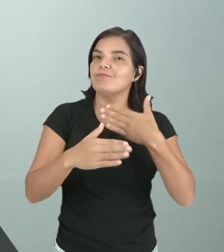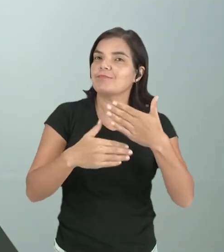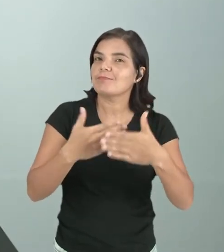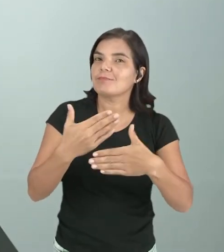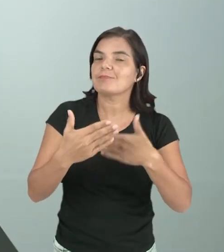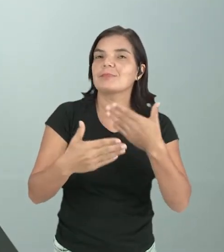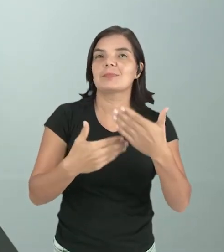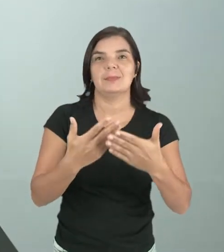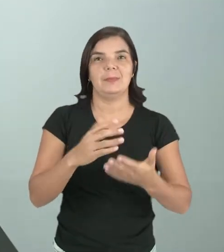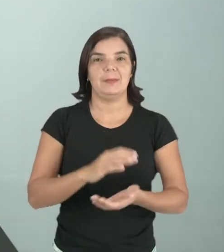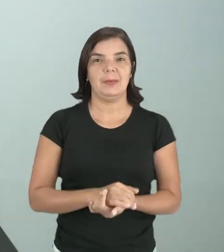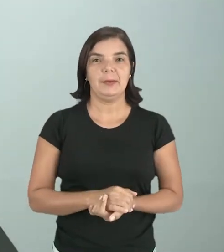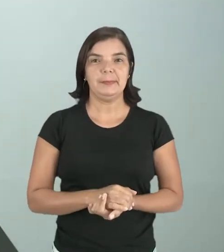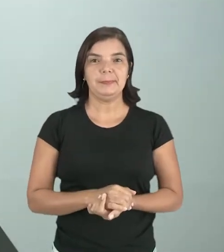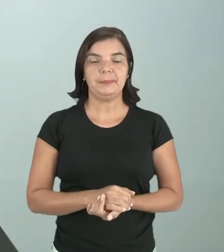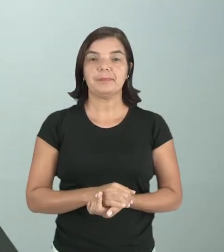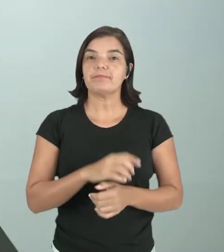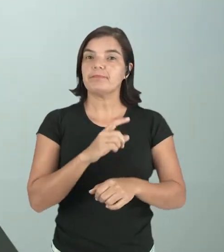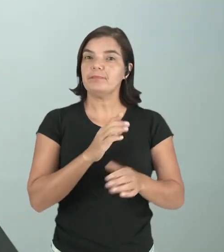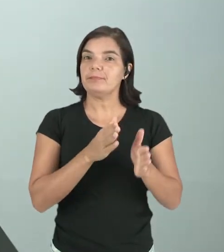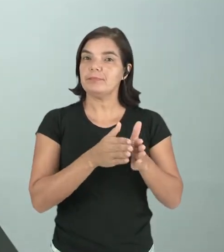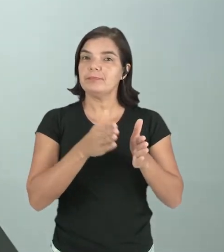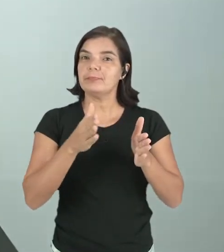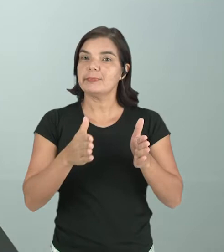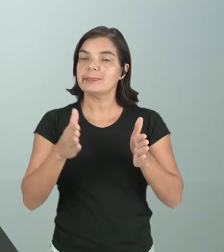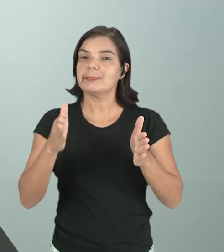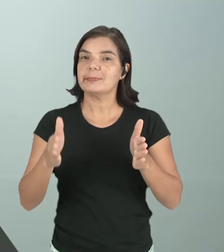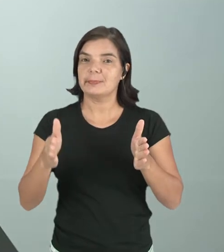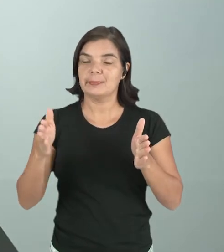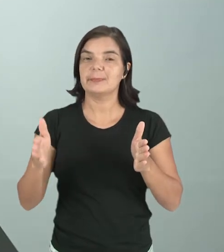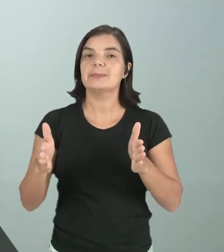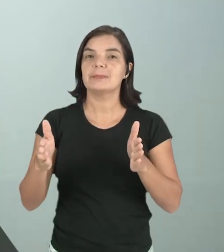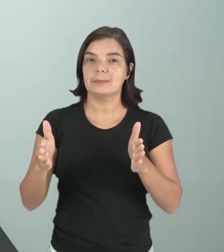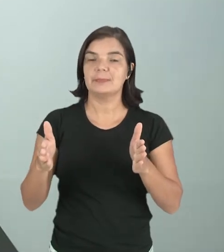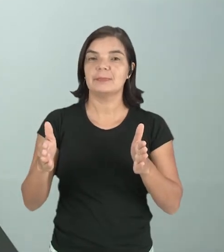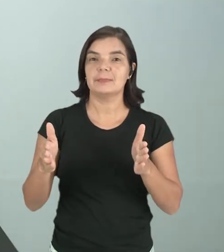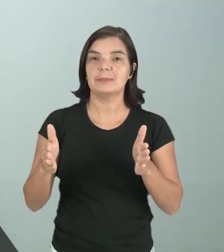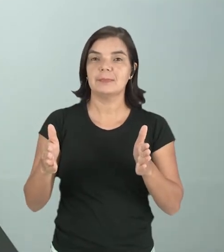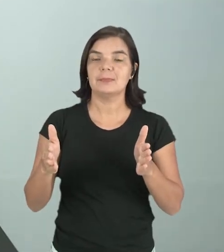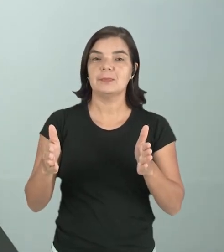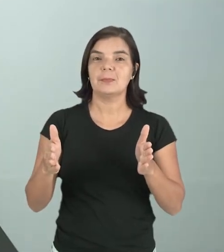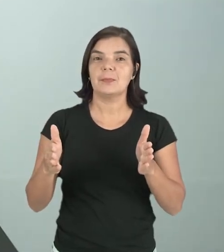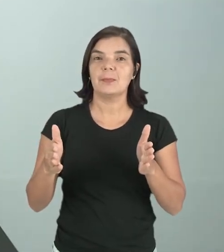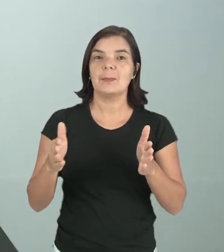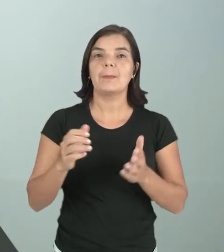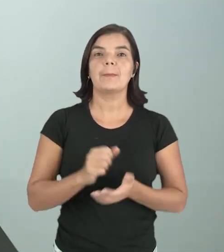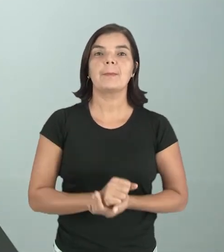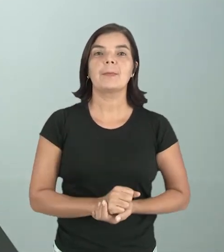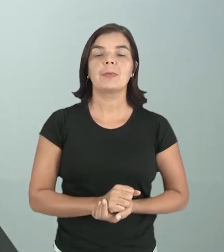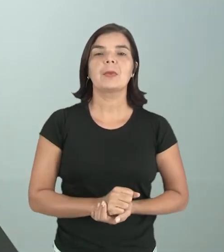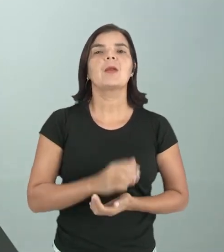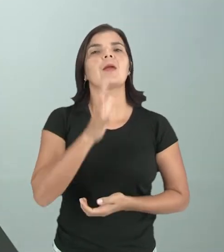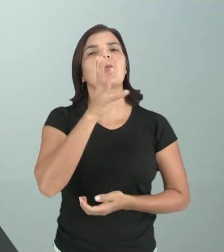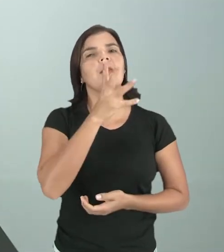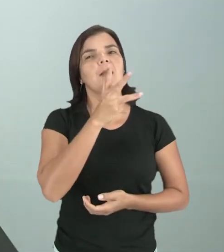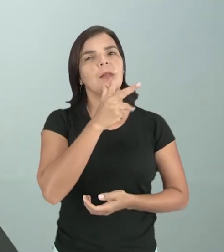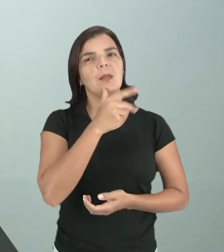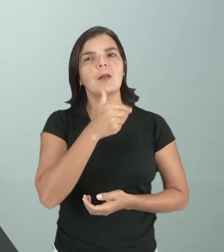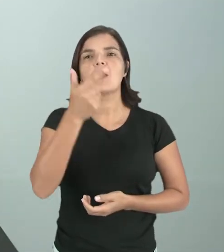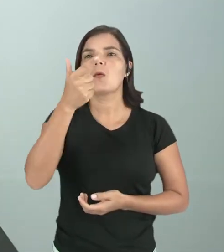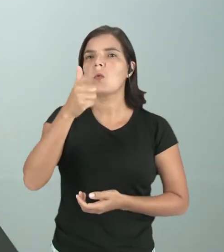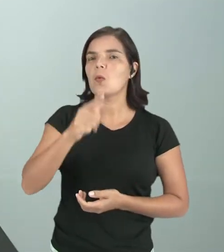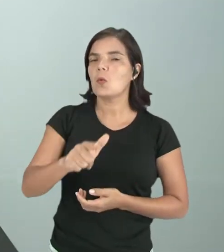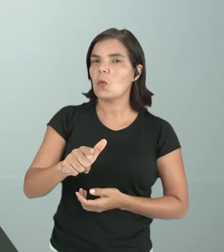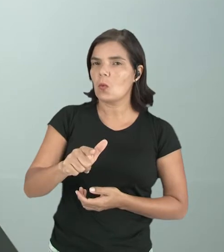isso mesmo. E esse tempo, essa fase de reprodução demorará, se repetirá